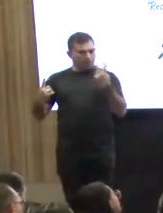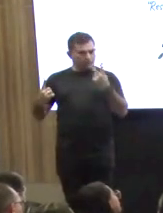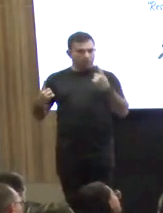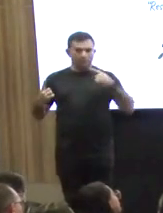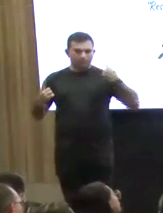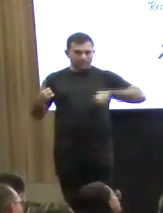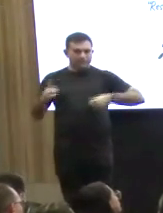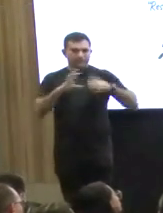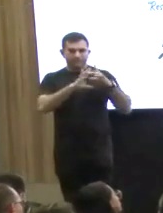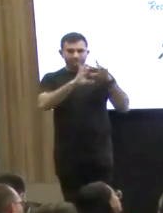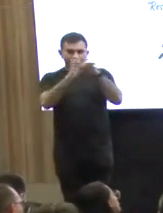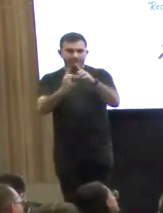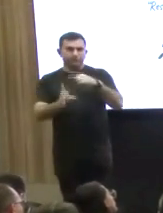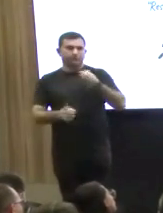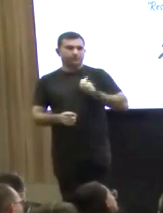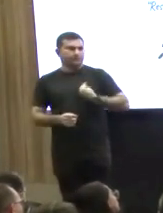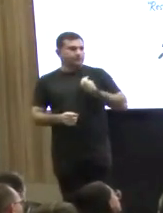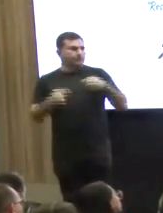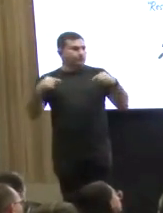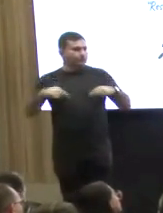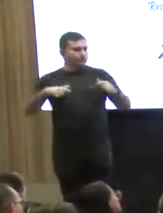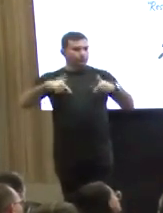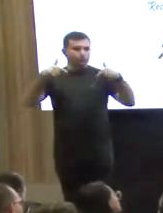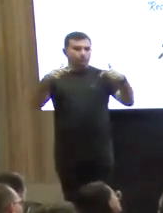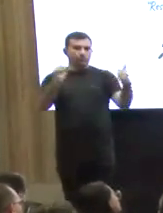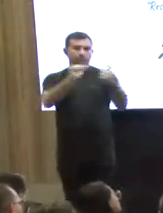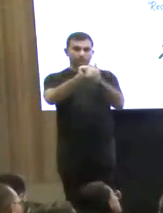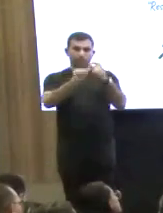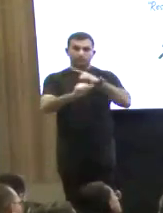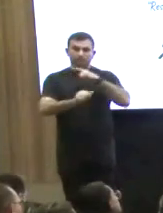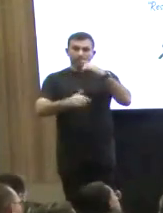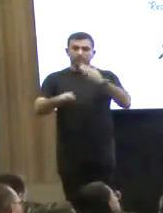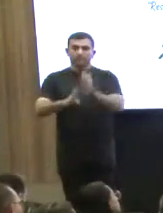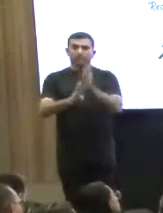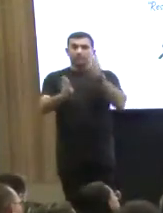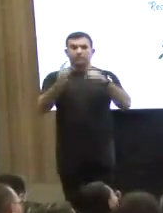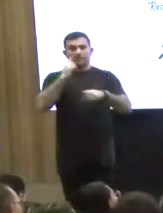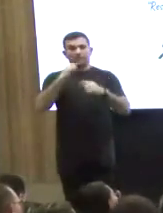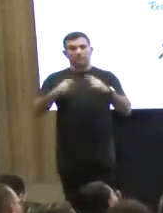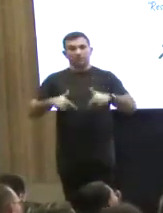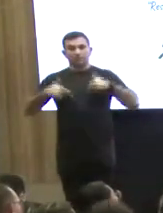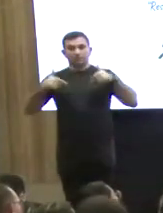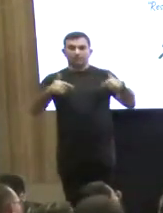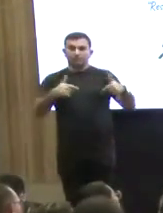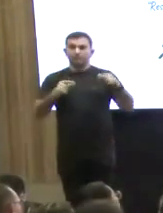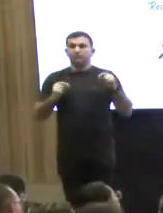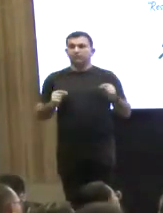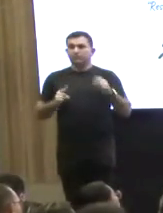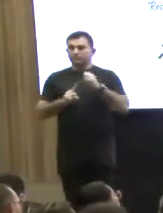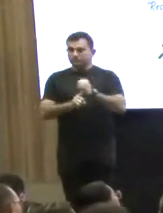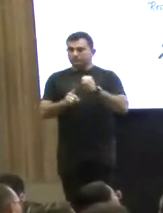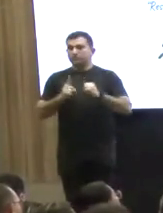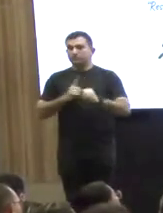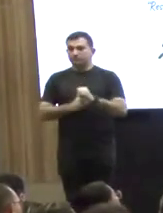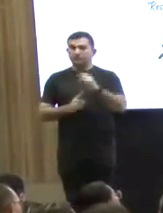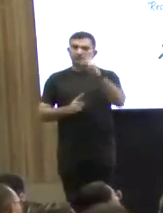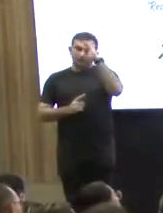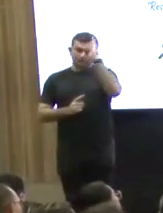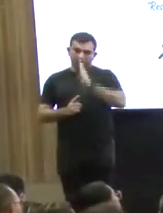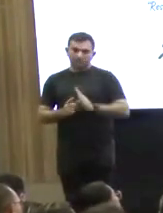vivemos, e indagar que, junto com a luta, e é por causa dessa luta, que a sociedade brasileira